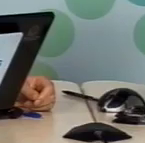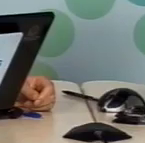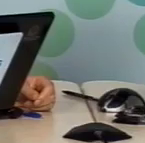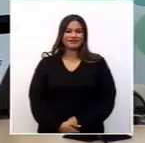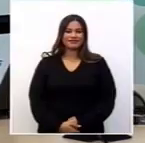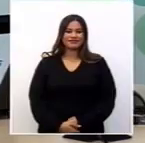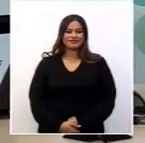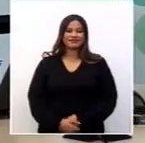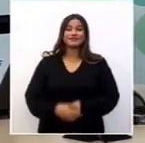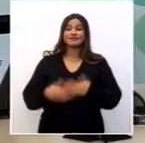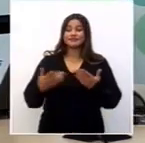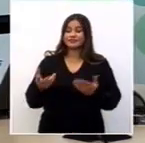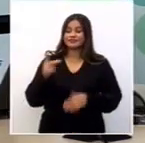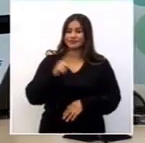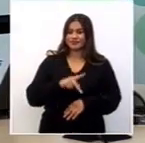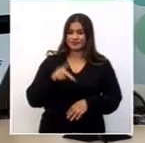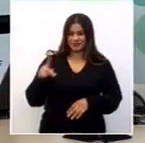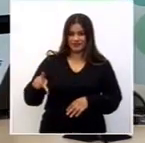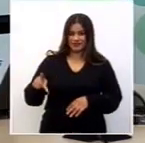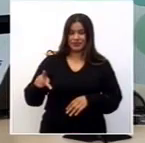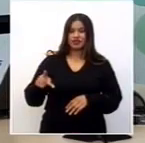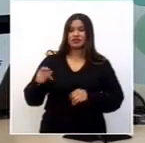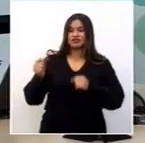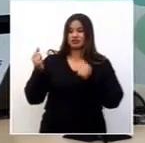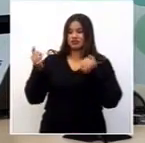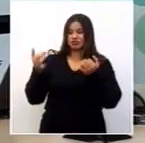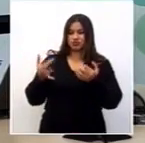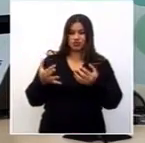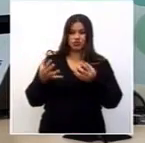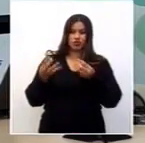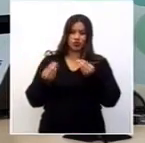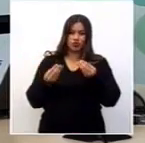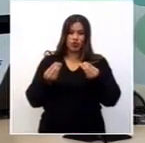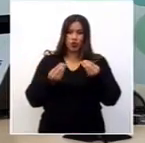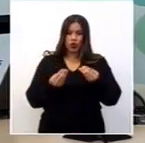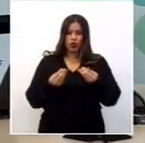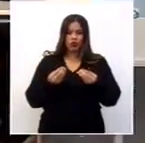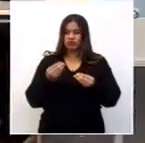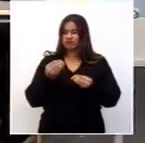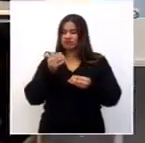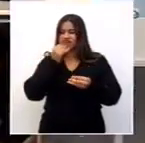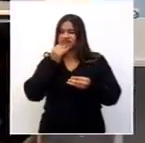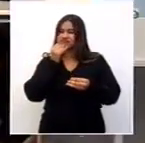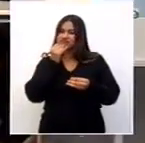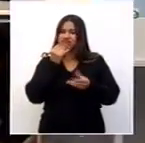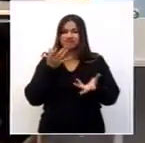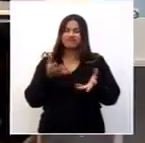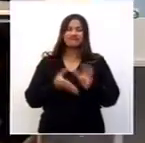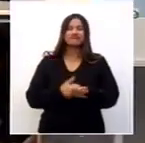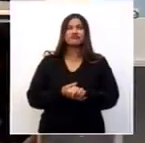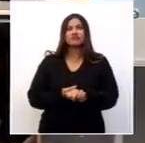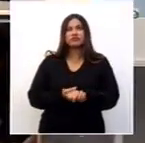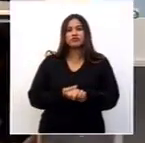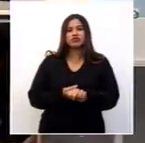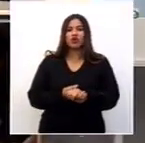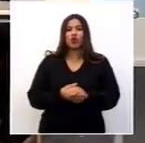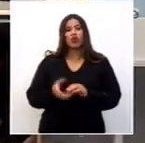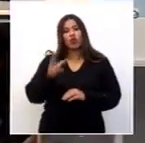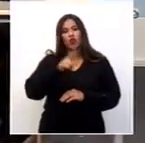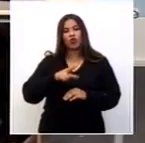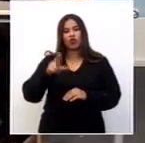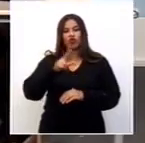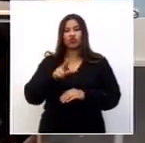Letícia, foram citados diversos exemplos pelos professores Por exemplo, o uso de vídeo